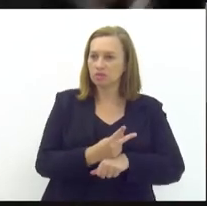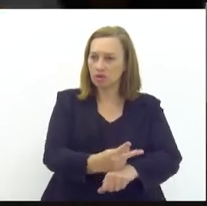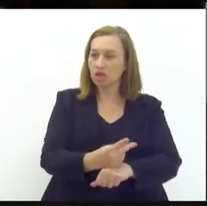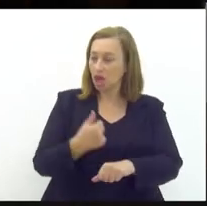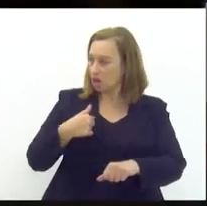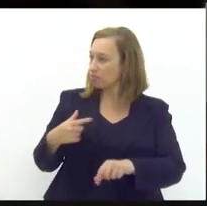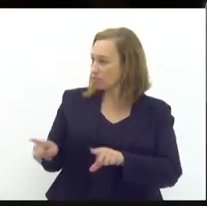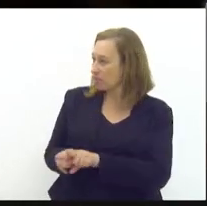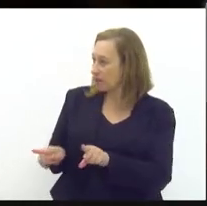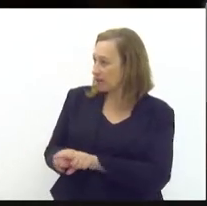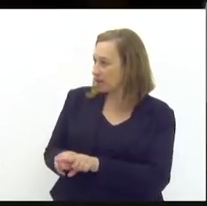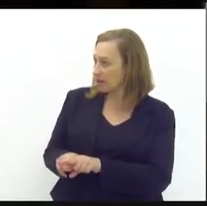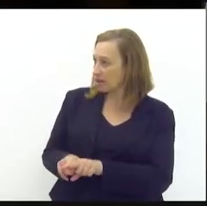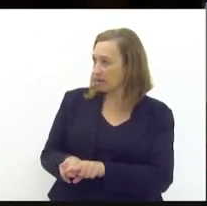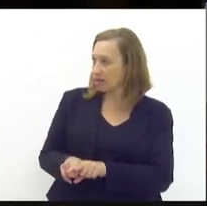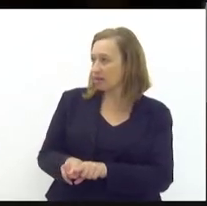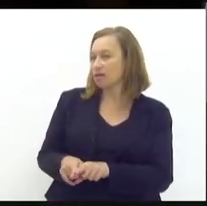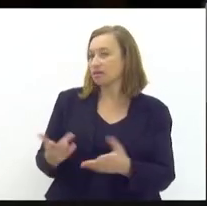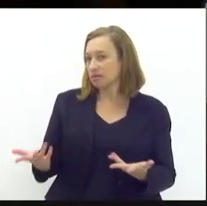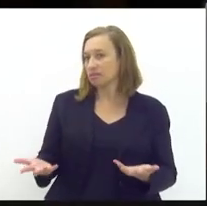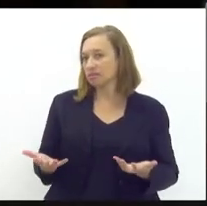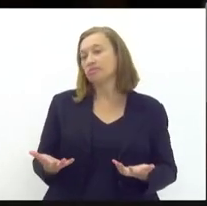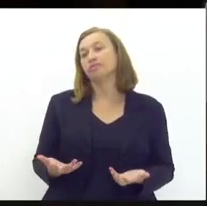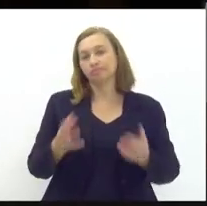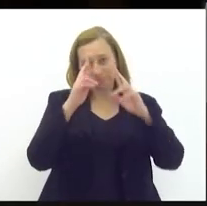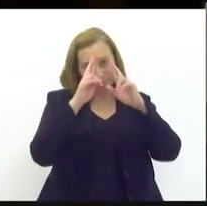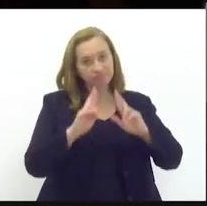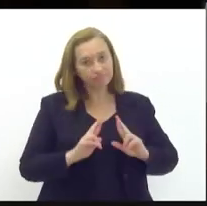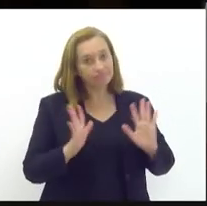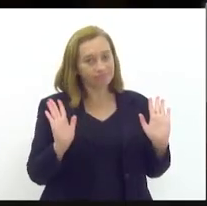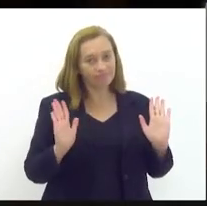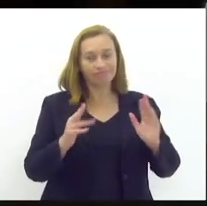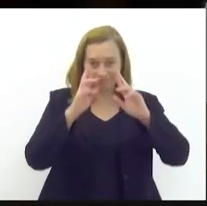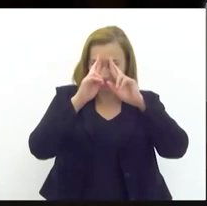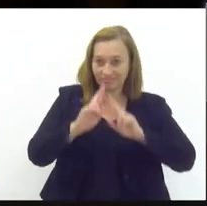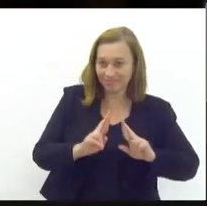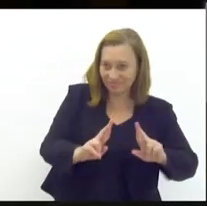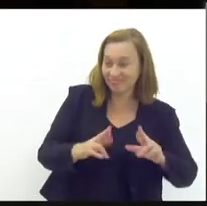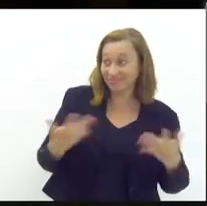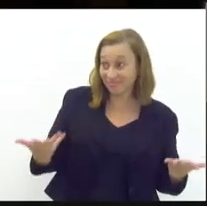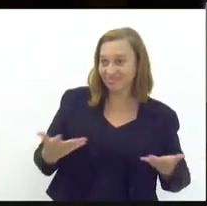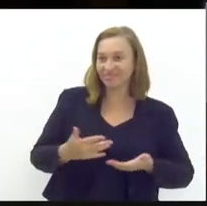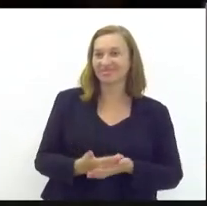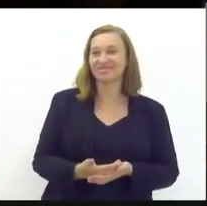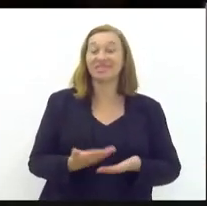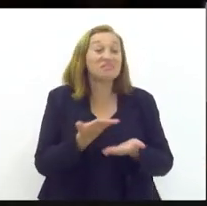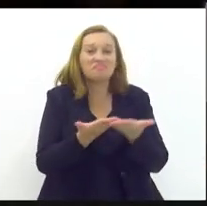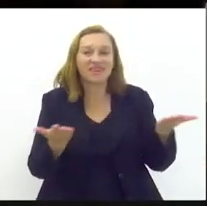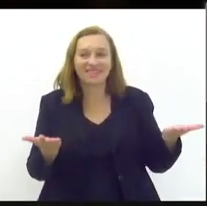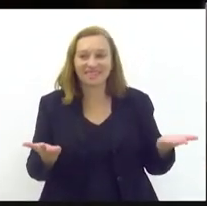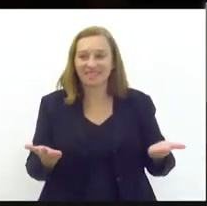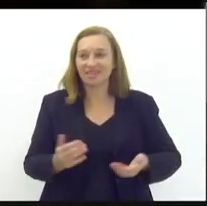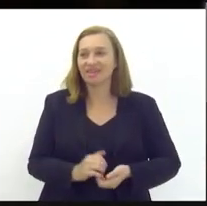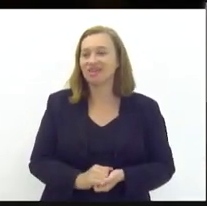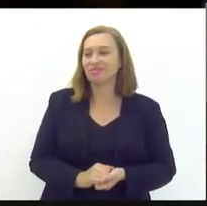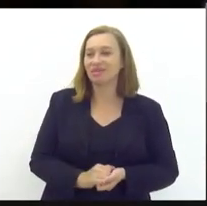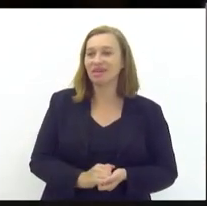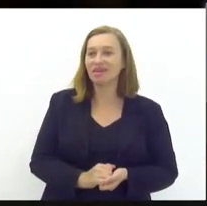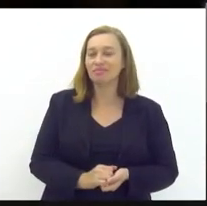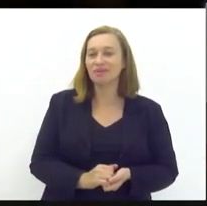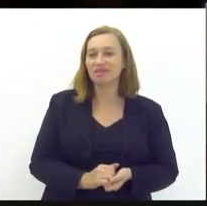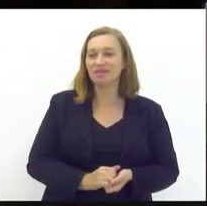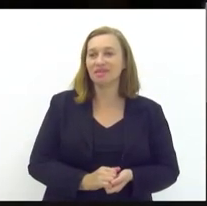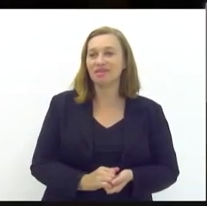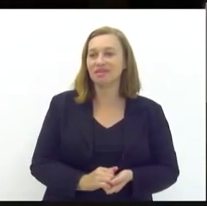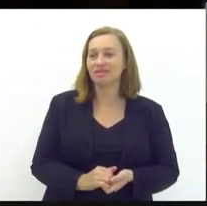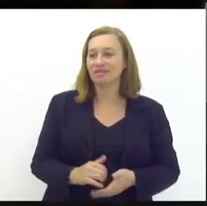vou ser a única que vai respeitar porque eu posso que os outros não respeitar aí eu me perdi saiu de